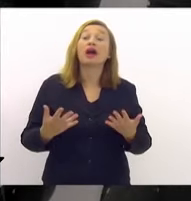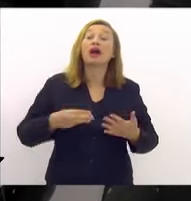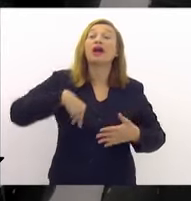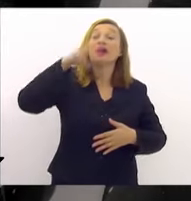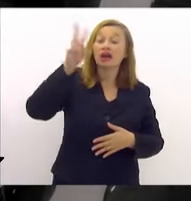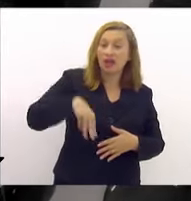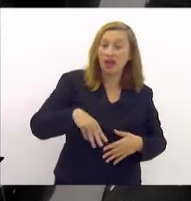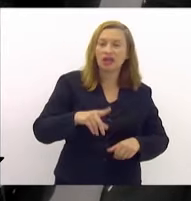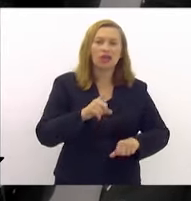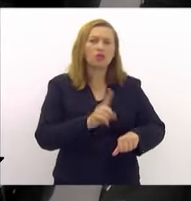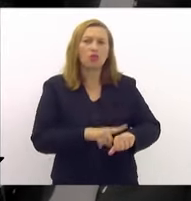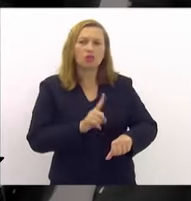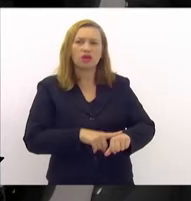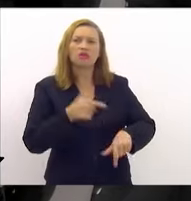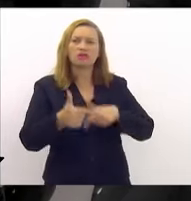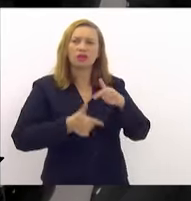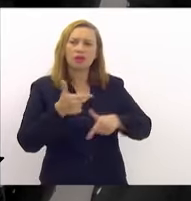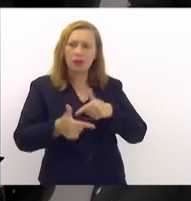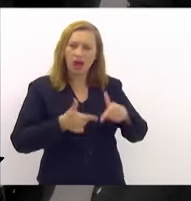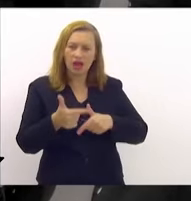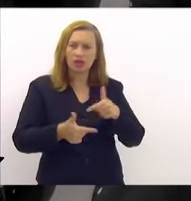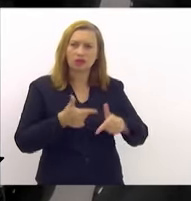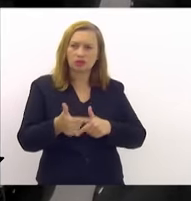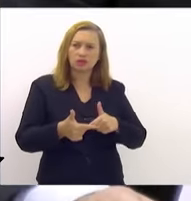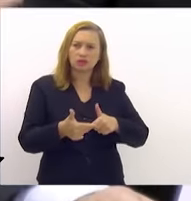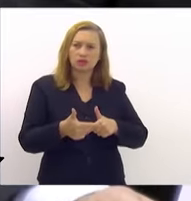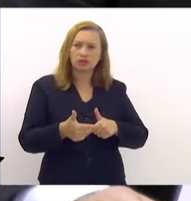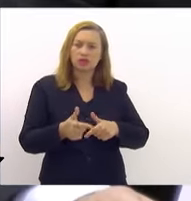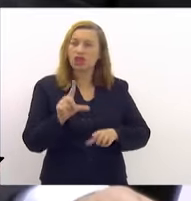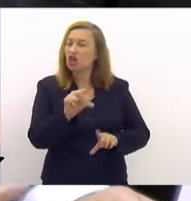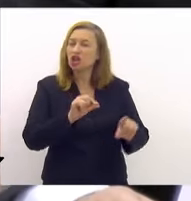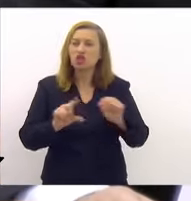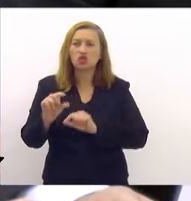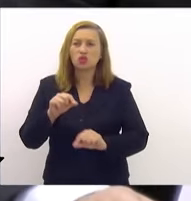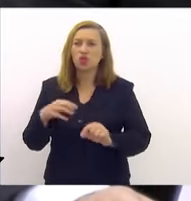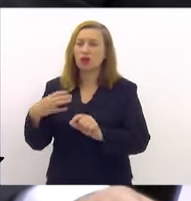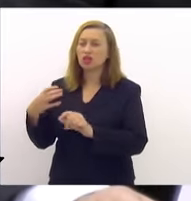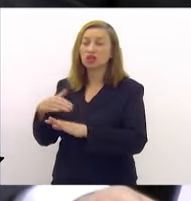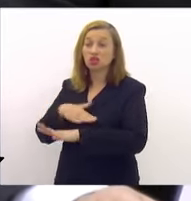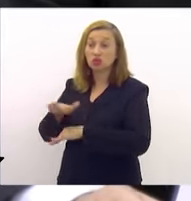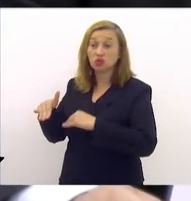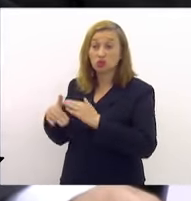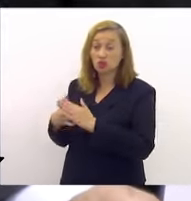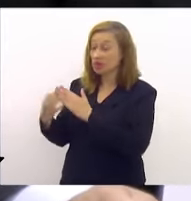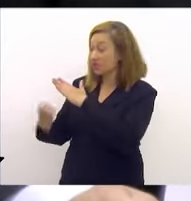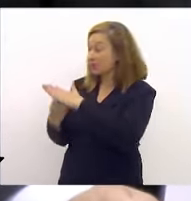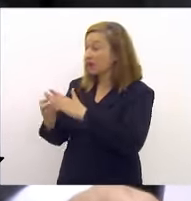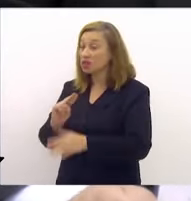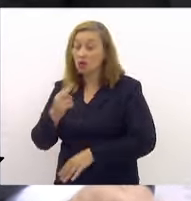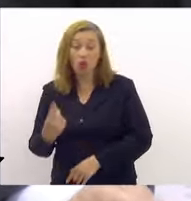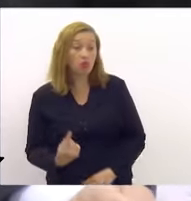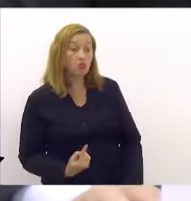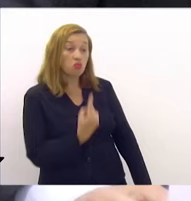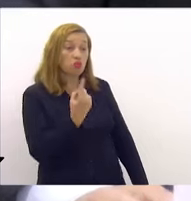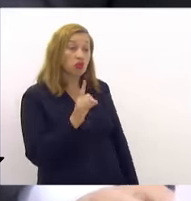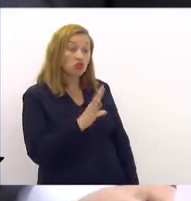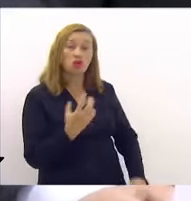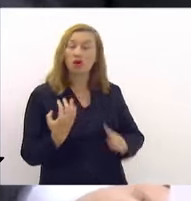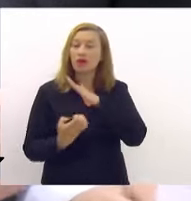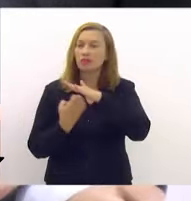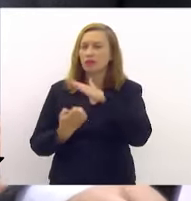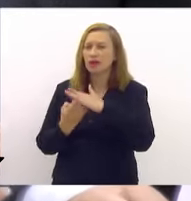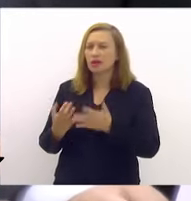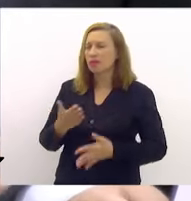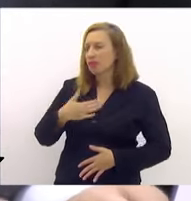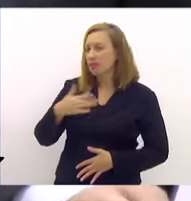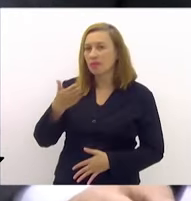naquele exato momento do não cumprimento? Ele escolhe, ele pode receber o chamado até de duas ao mesmo tempo. E ele escolhe, não, eu quero atender nesse momento. Geralmente, para mim, é mais